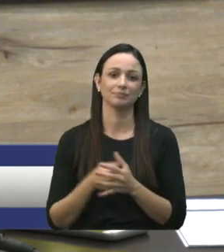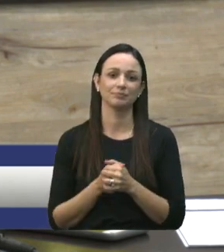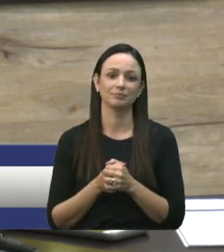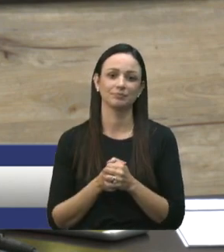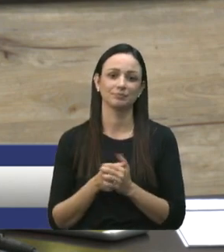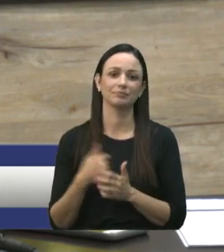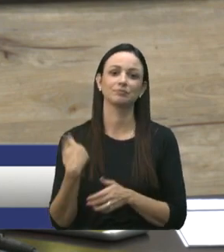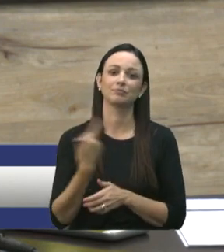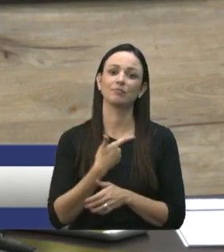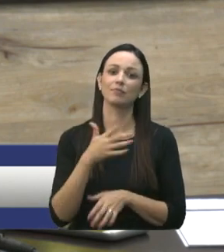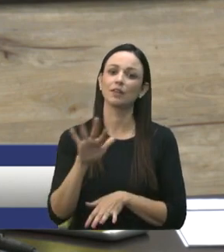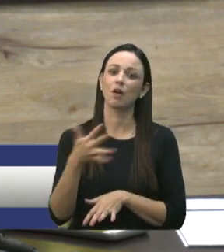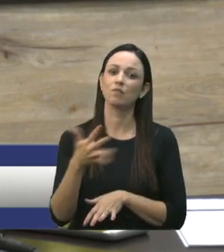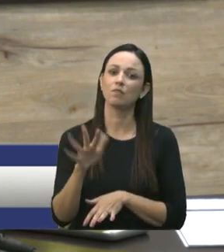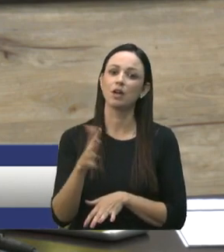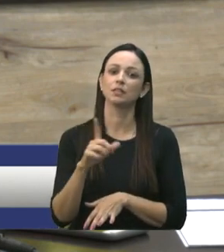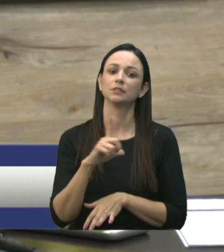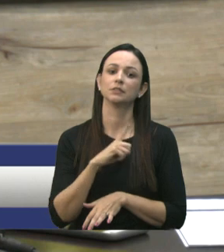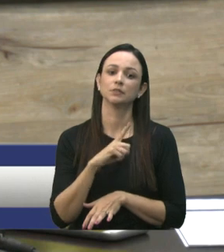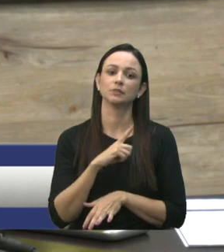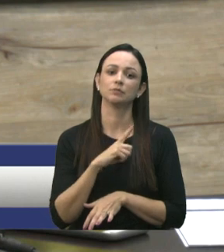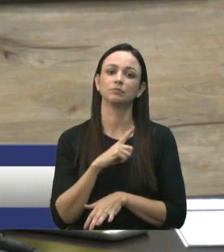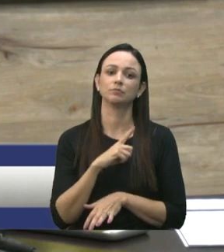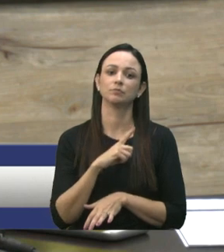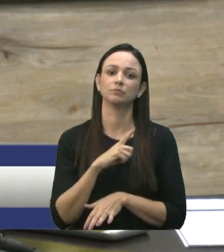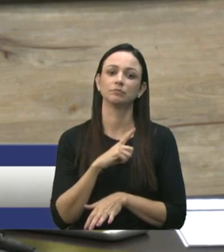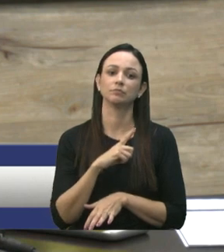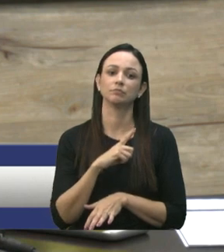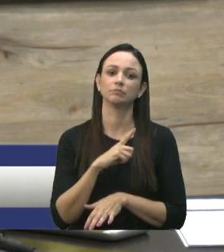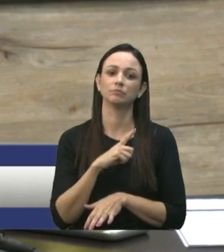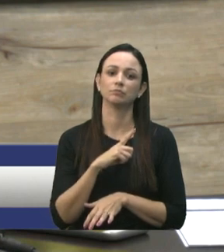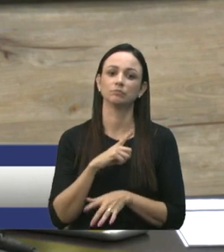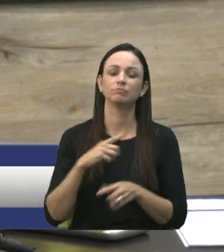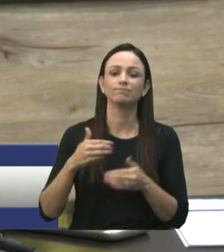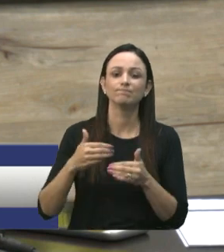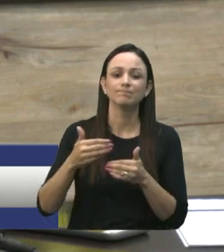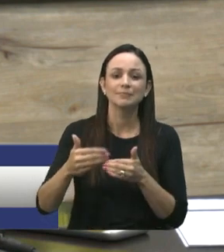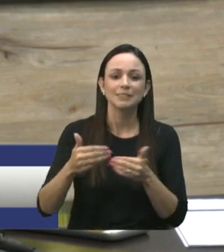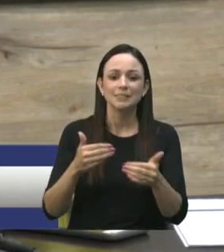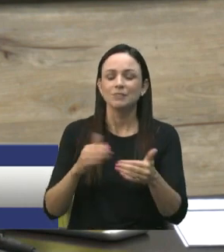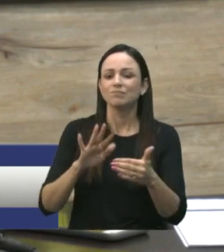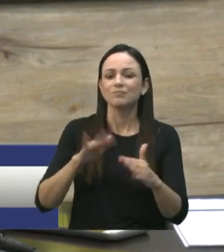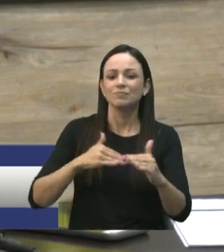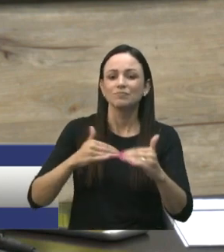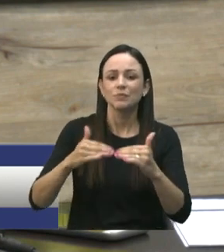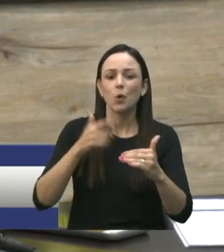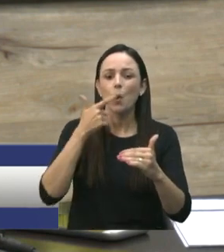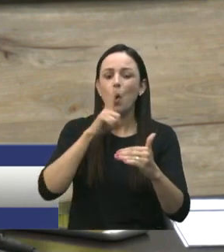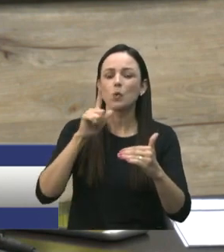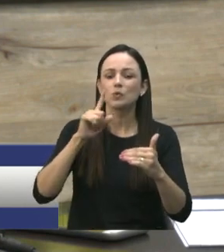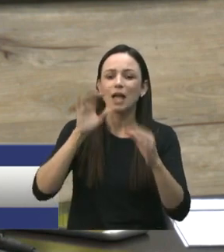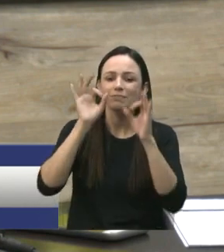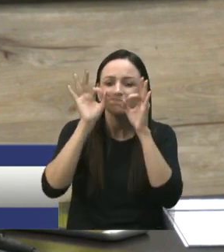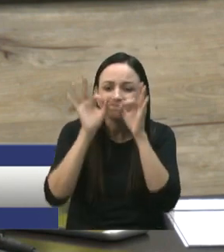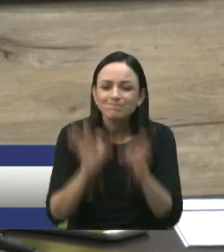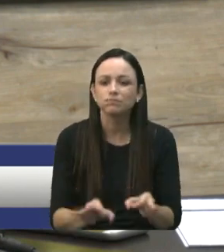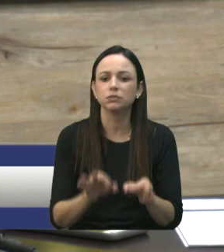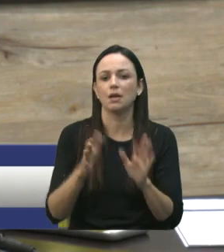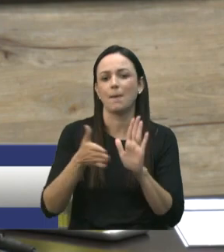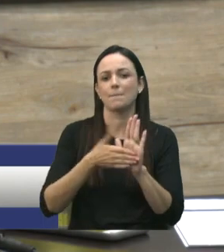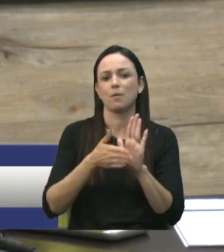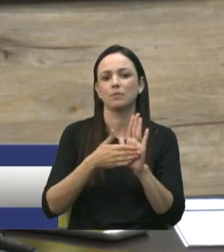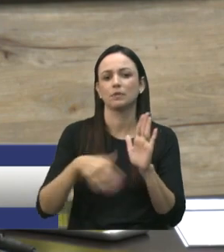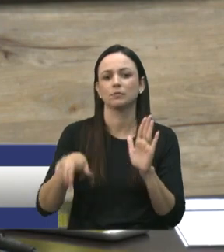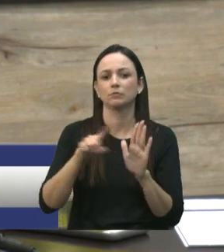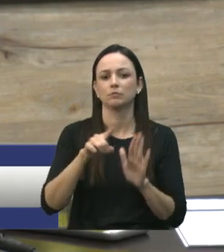A gente talvez tenha um delay e a gente não consiga dar uma efetividade na proposta de